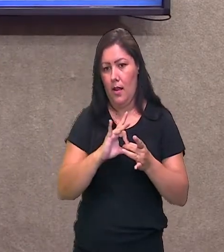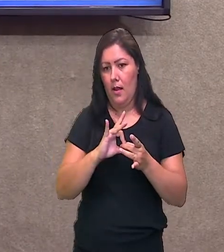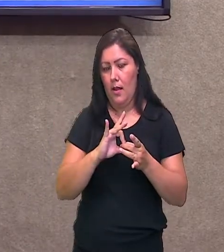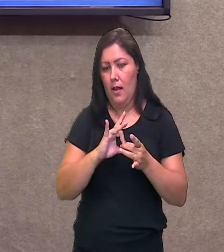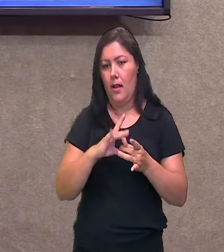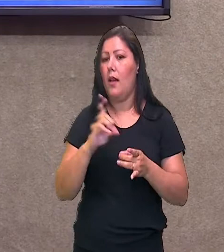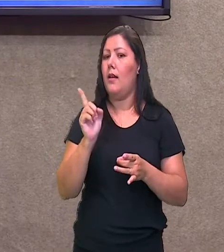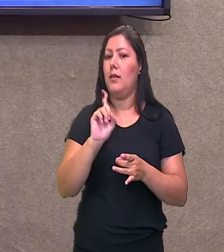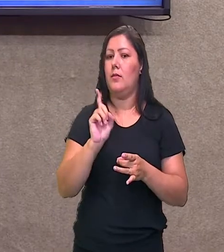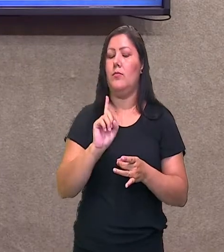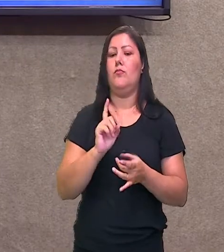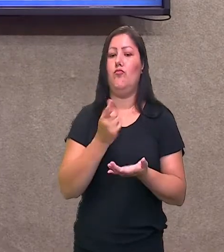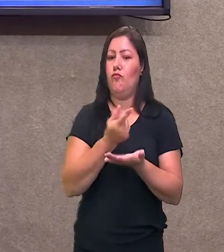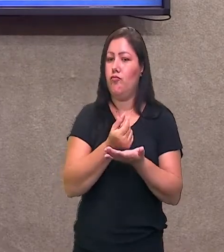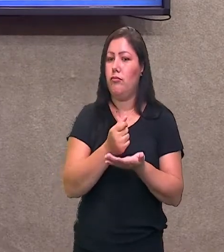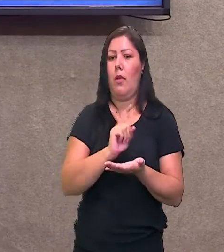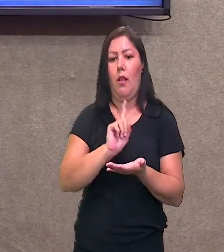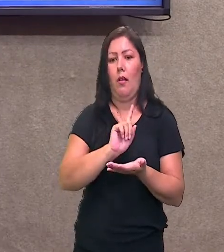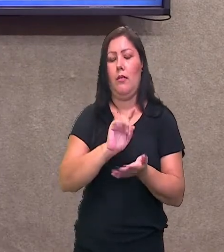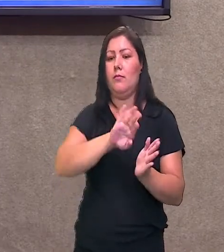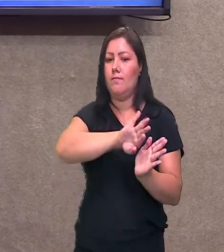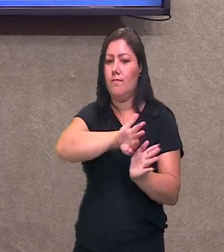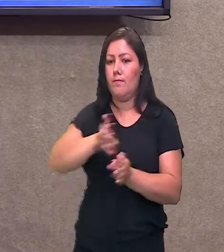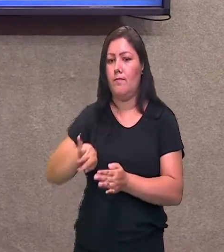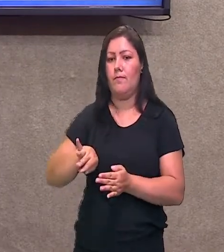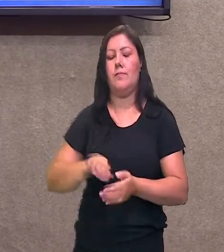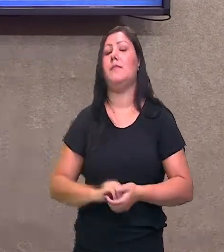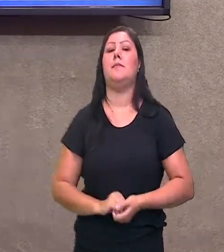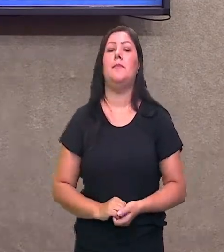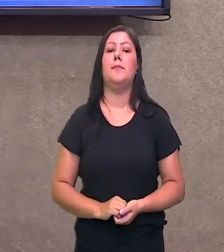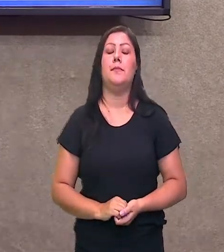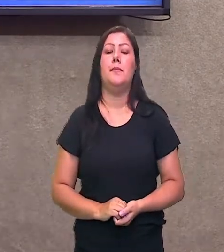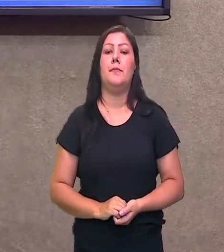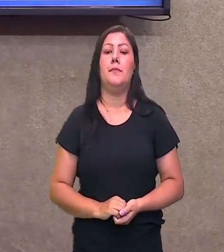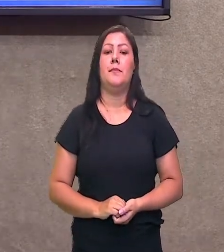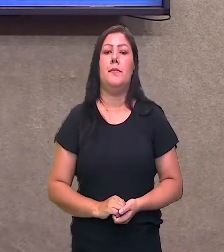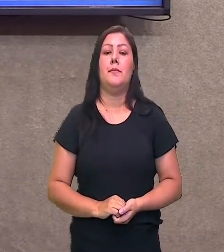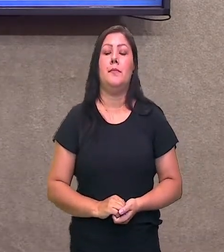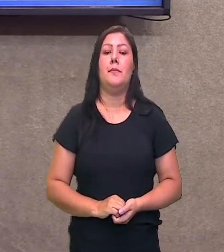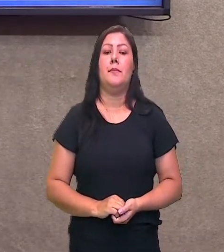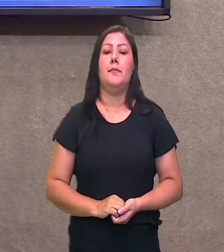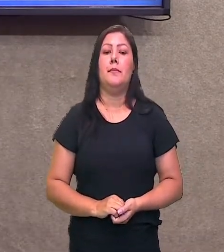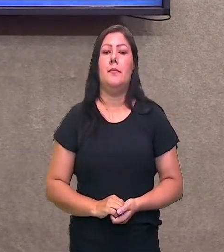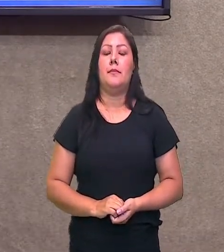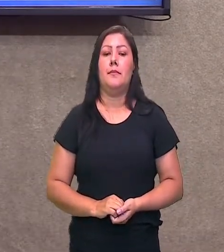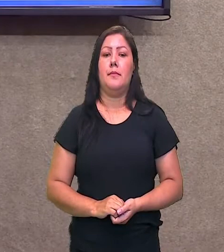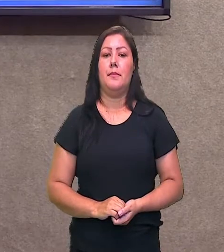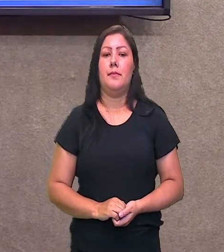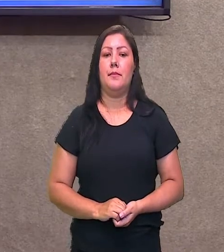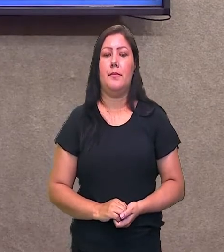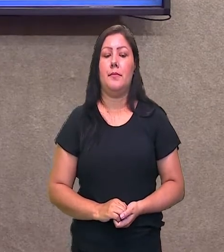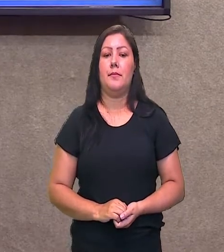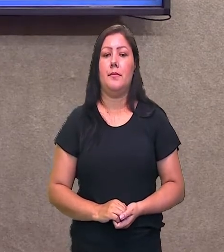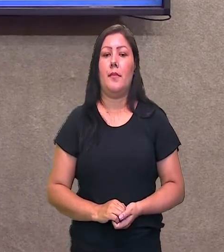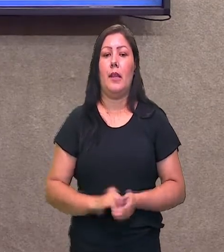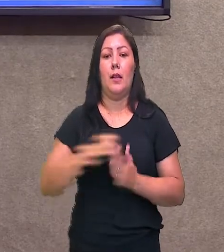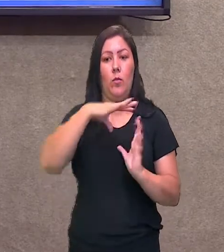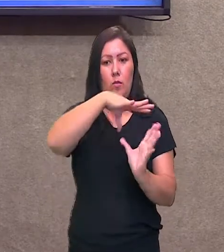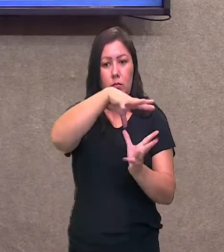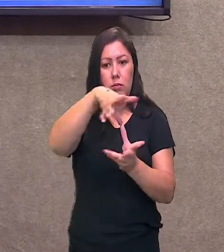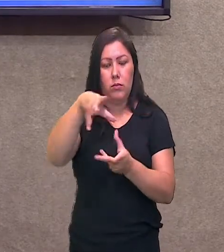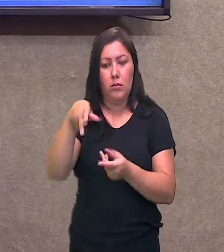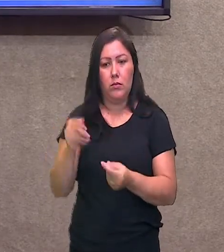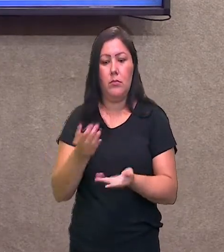grupo capitalista. Mas aí eles, no mundo, até mesmo devido a essa